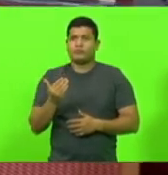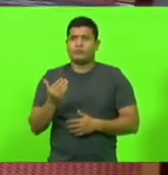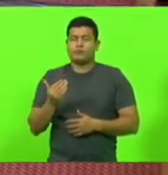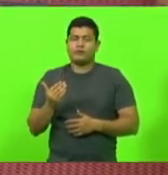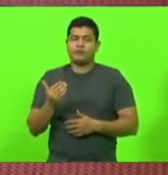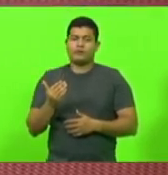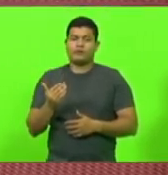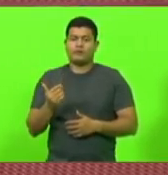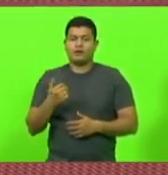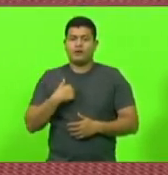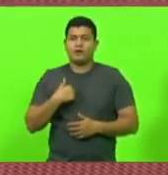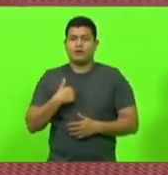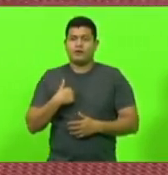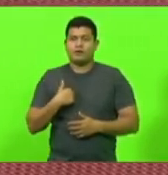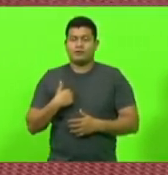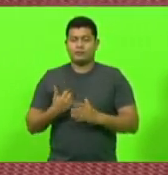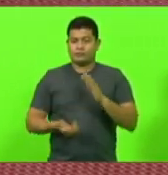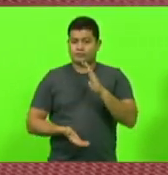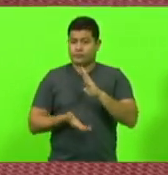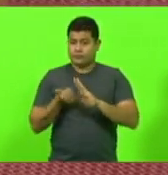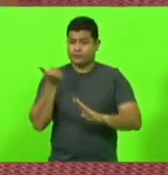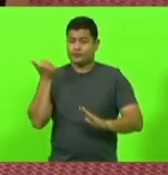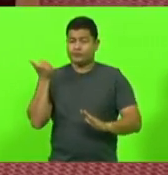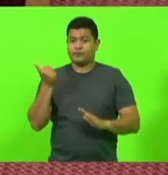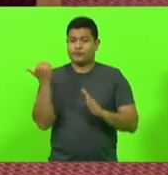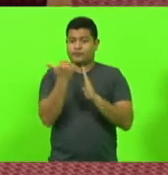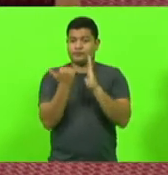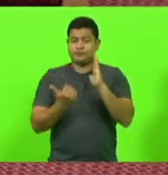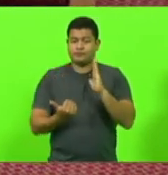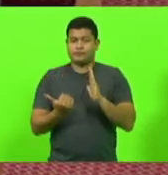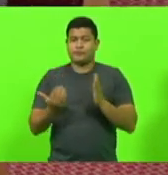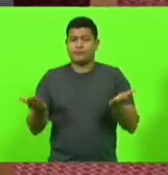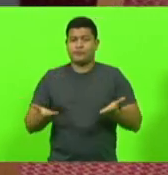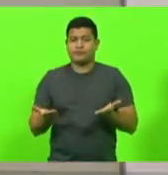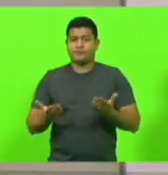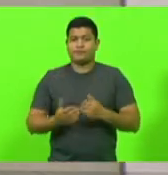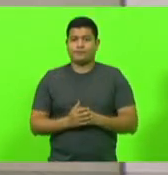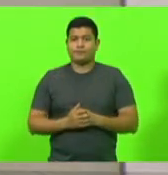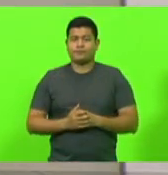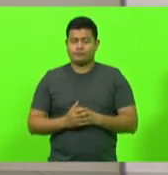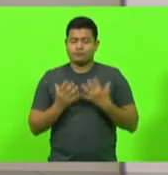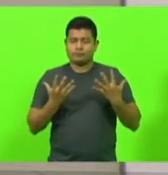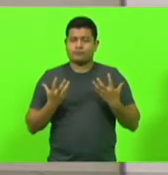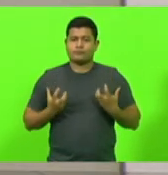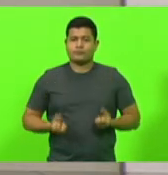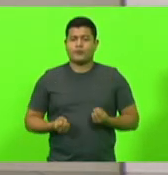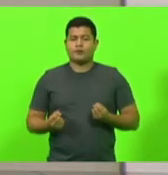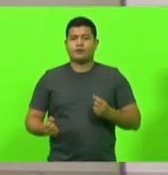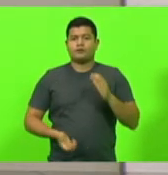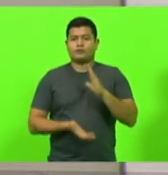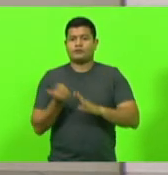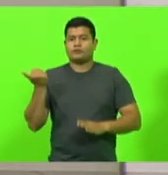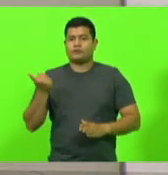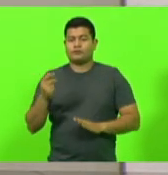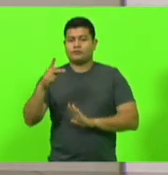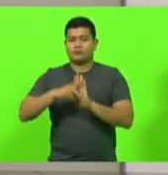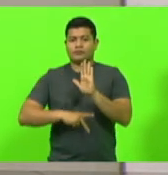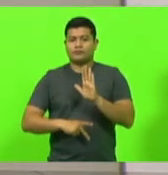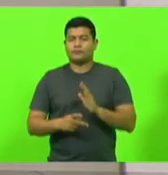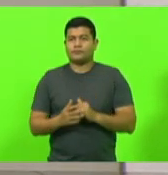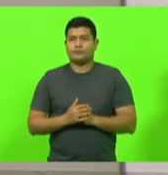que eu fizesse, pedir a retirada de pauta desse projeto, presidente. Entender o requerimento de vossa excelência, está retirada de pauta o projeto de